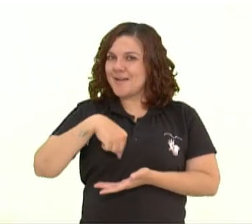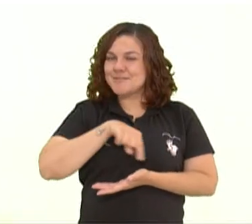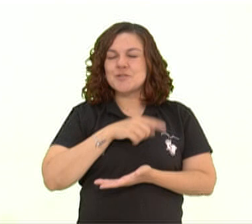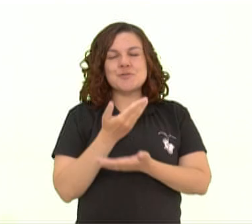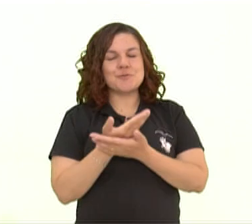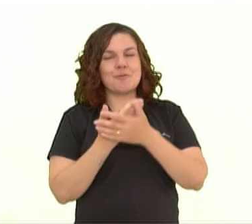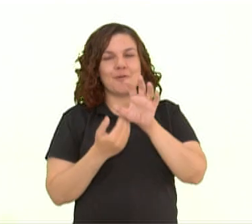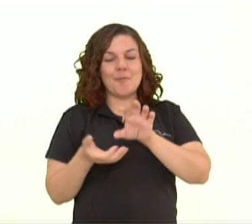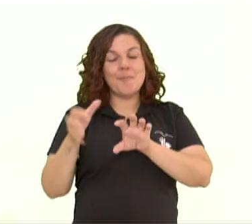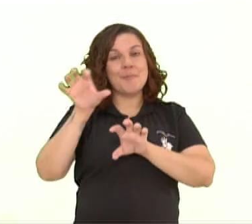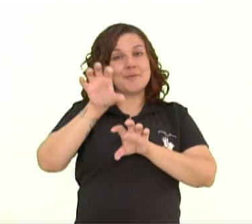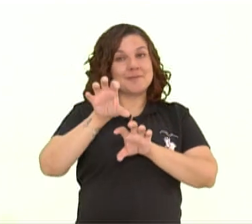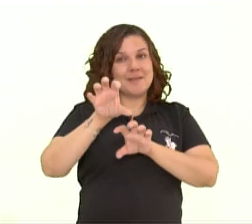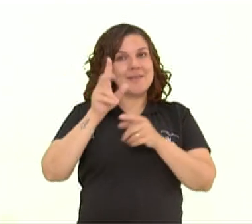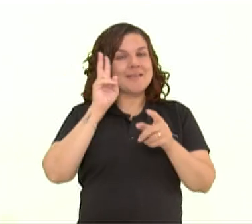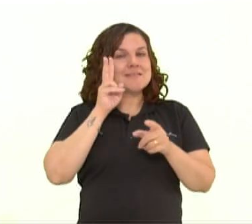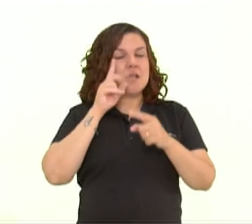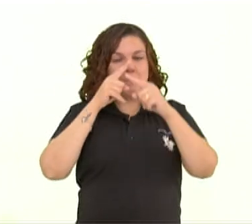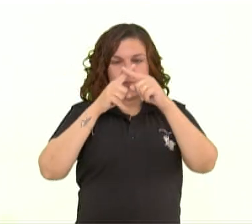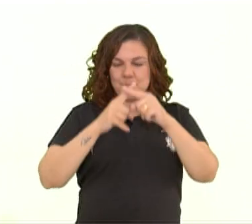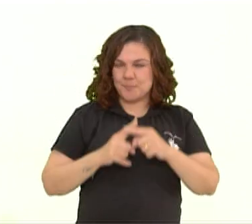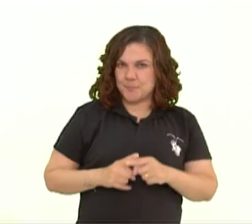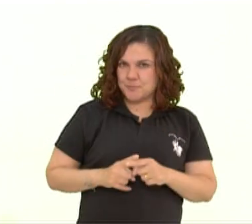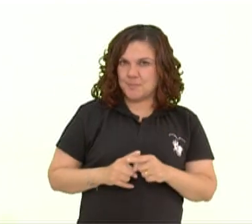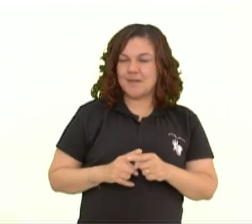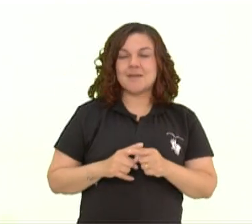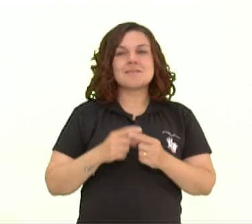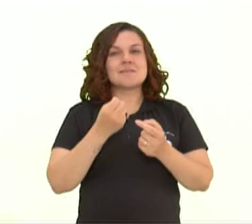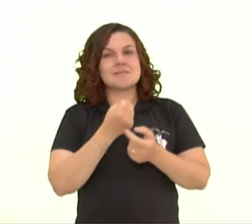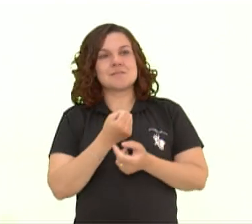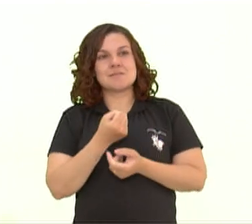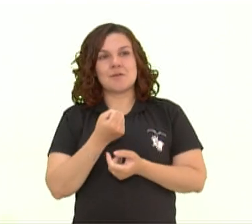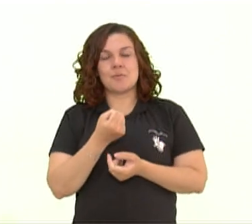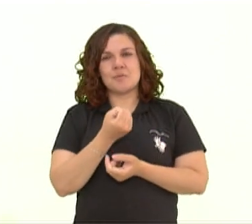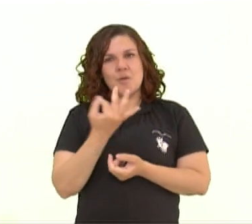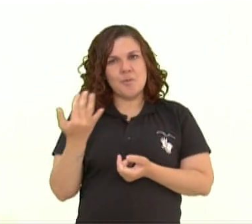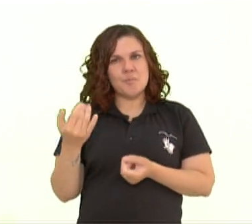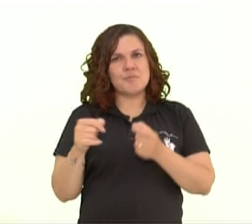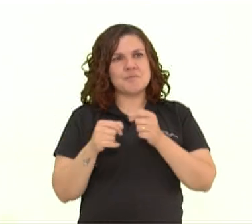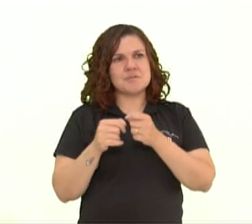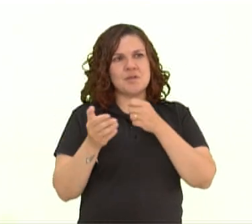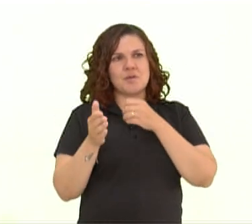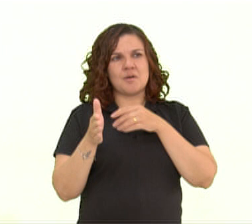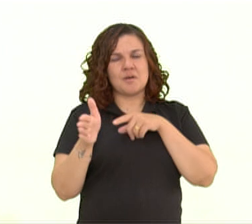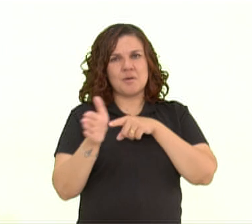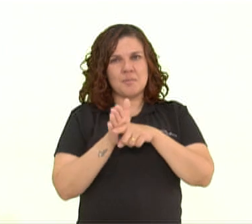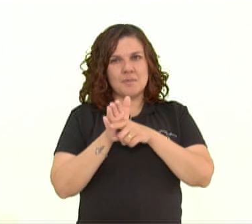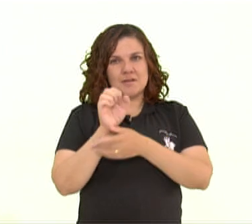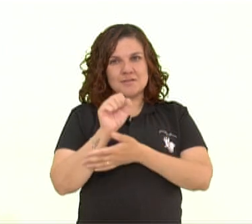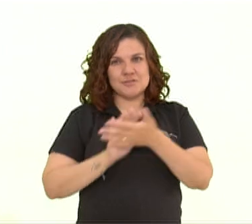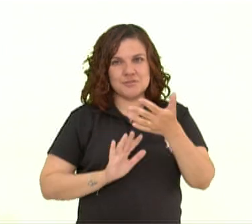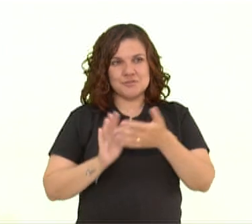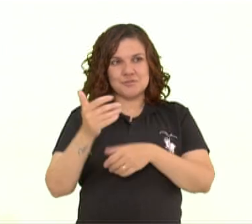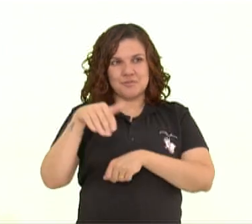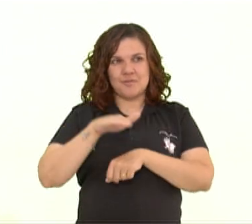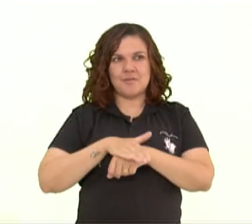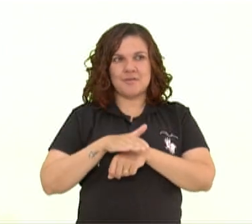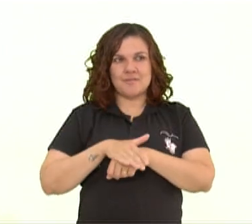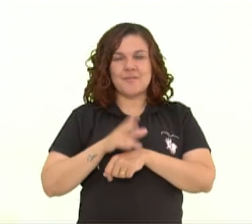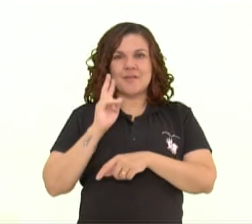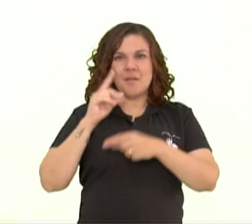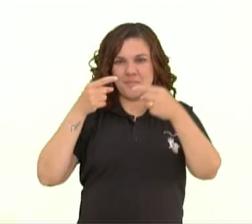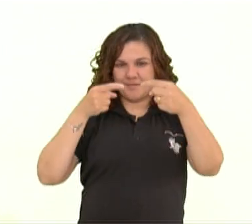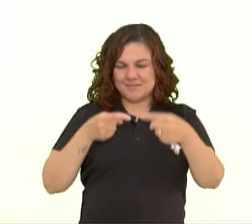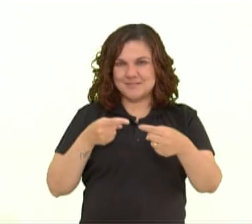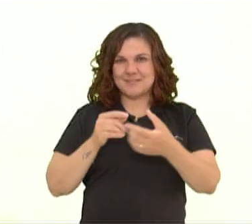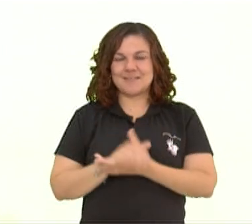viu potenciação, lembra? Da multiplicação, inclusive resolvemos ali, eu deixei um exercício ali para resolver vocês, era um pouquinho de